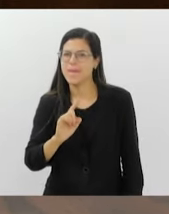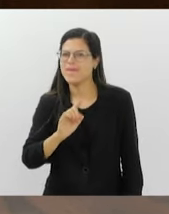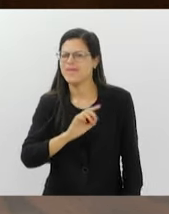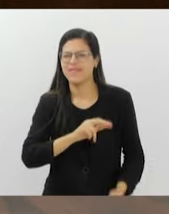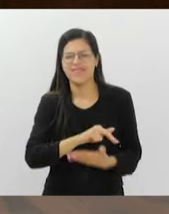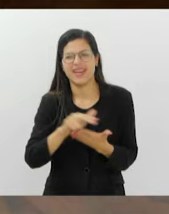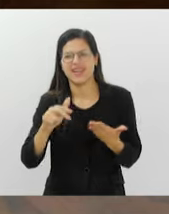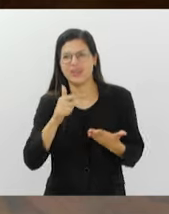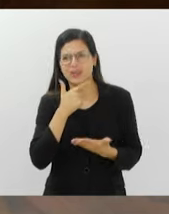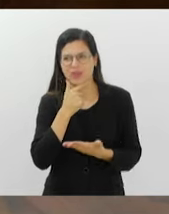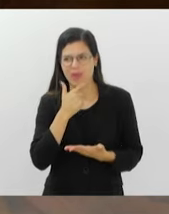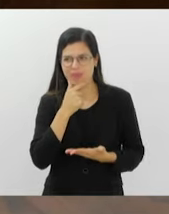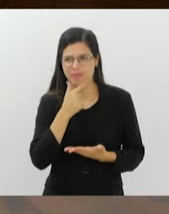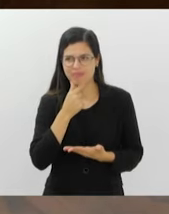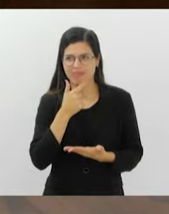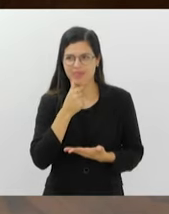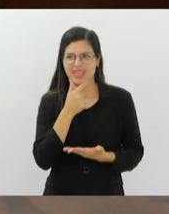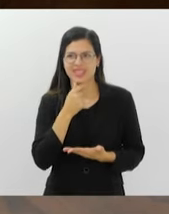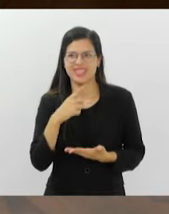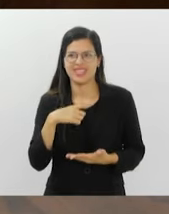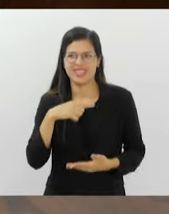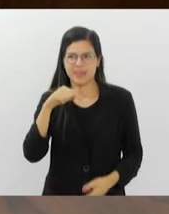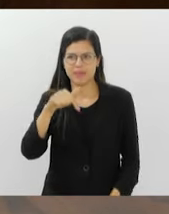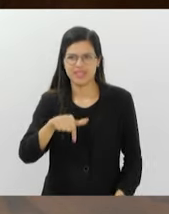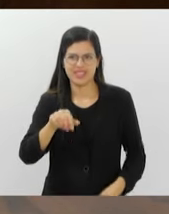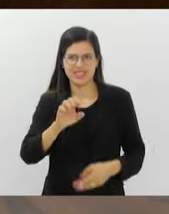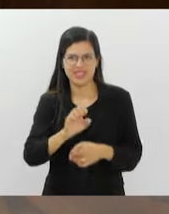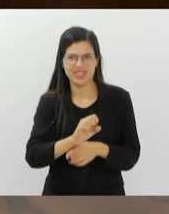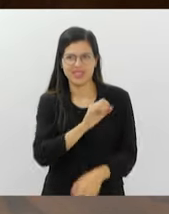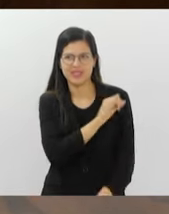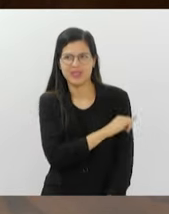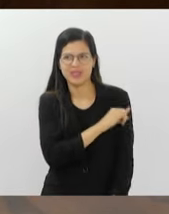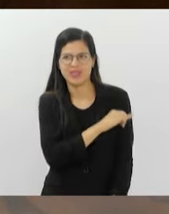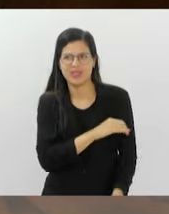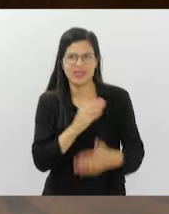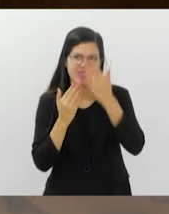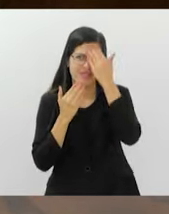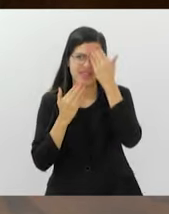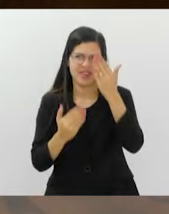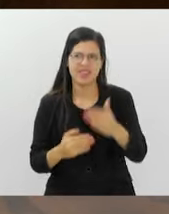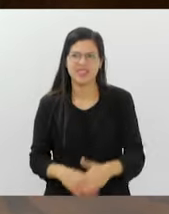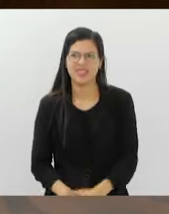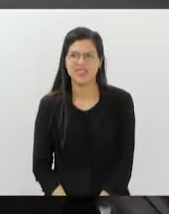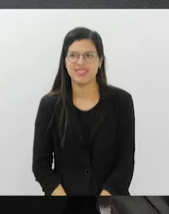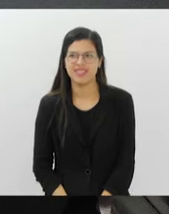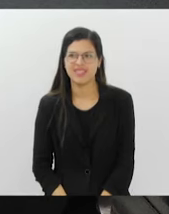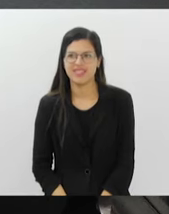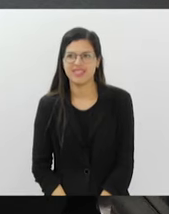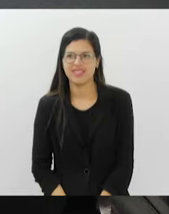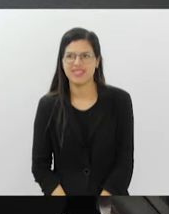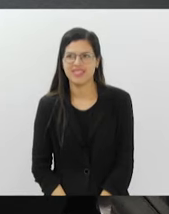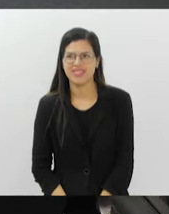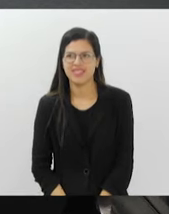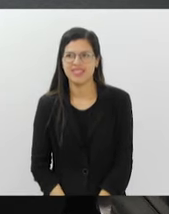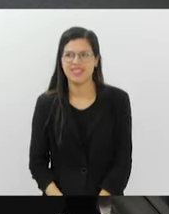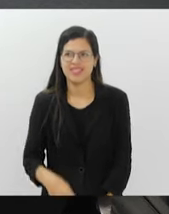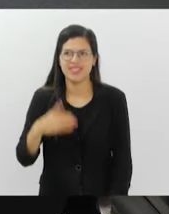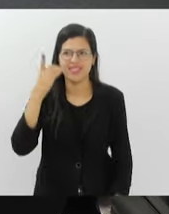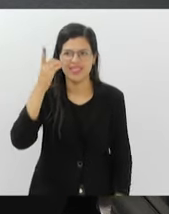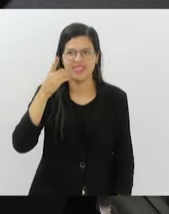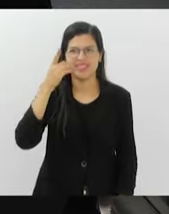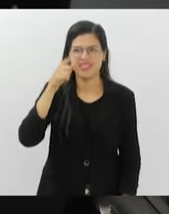centenas de milhares de homens que nós temos aqui no estado do Rio de janeiroo obri Bem dito pelo Deputado luí